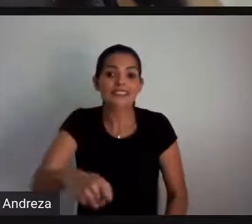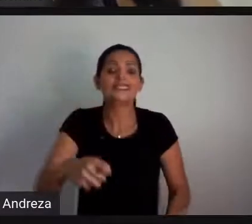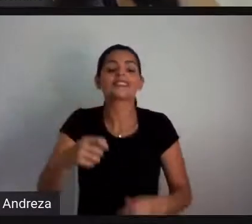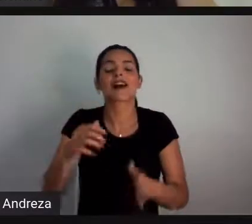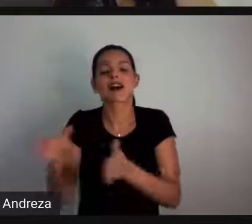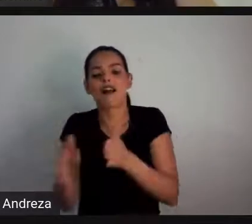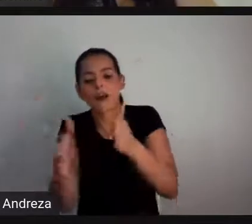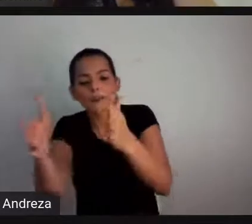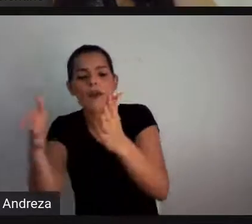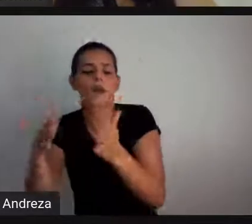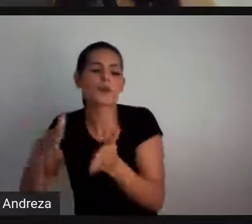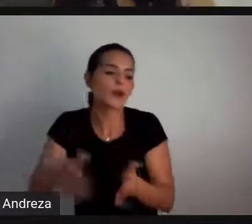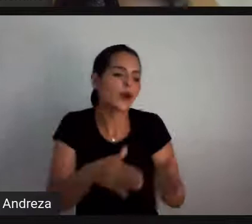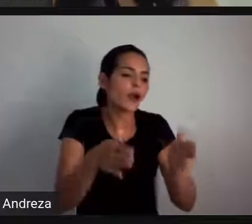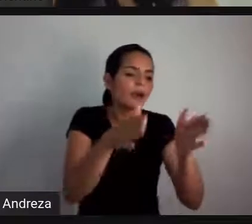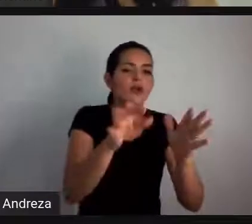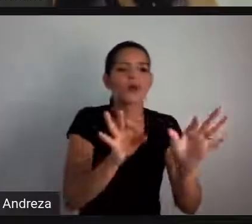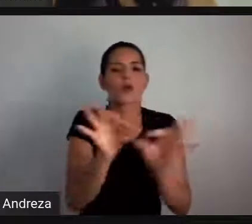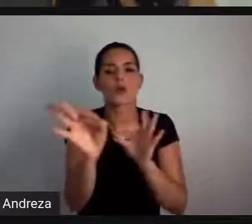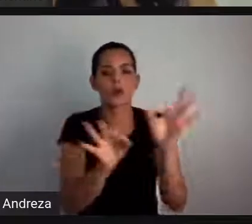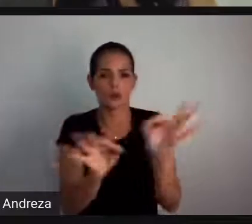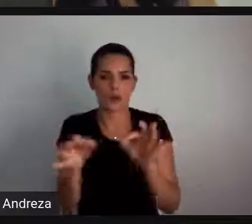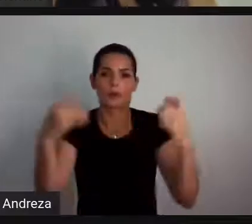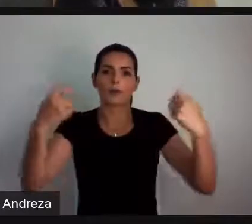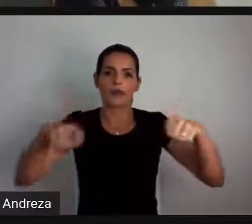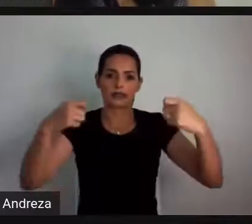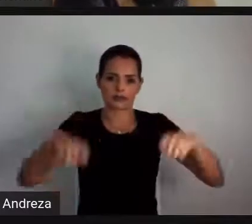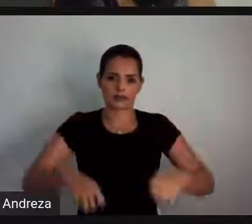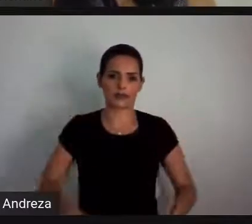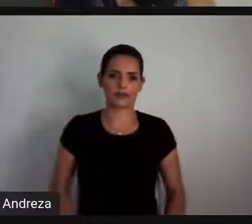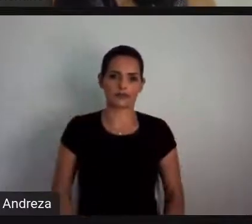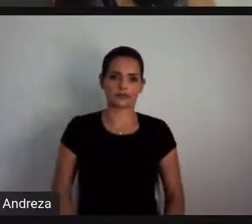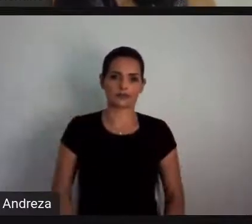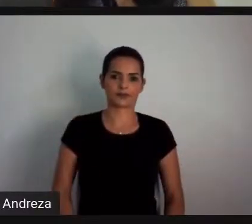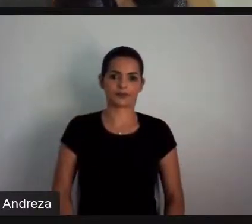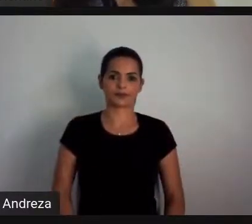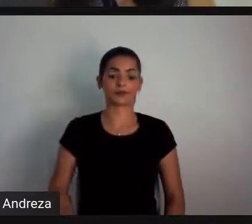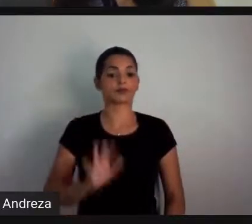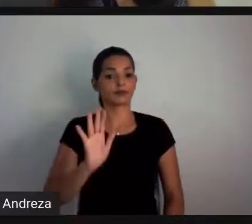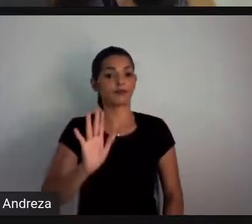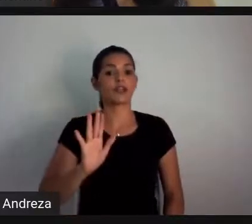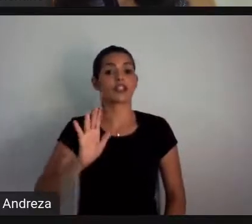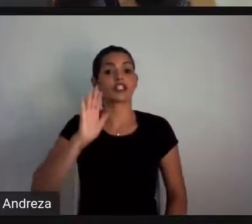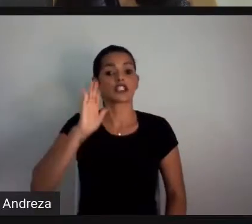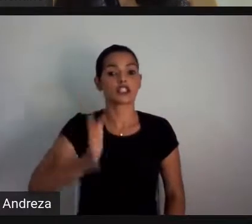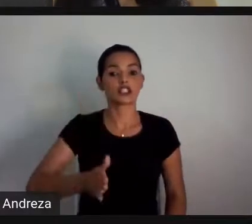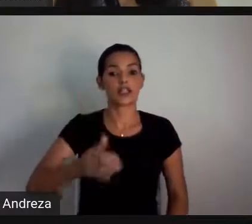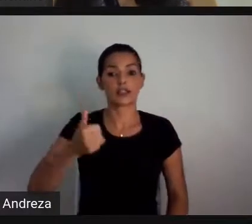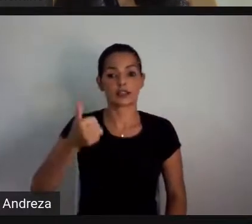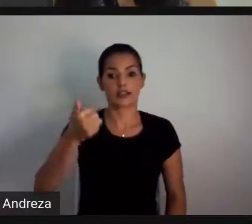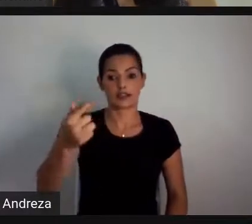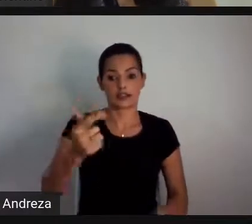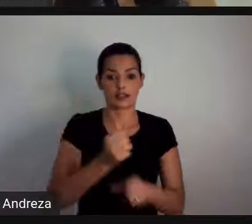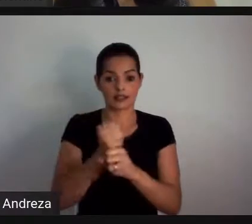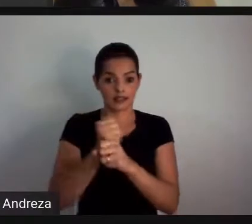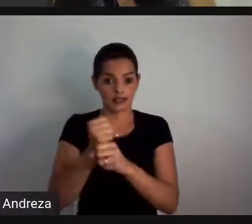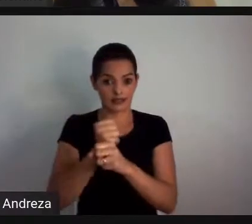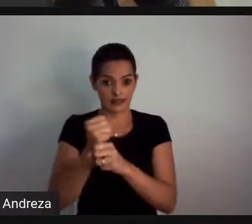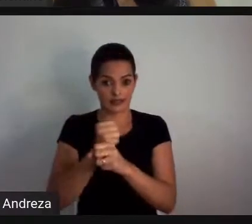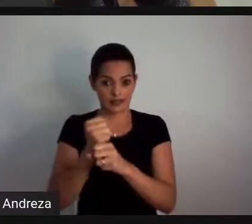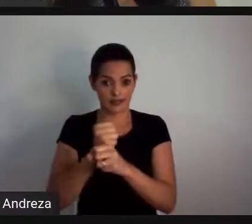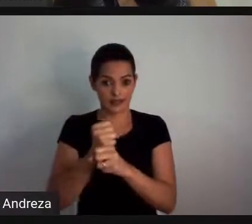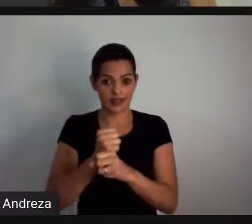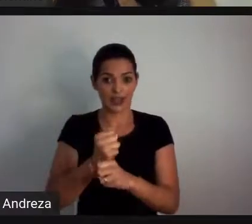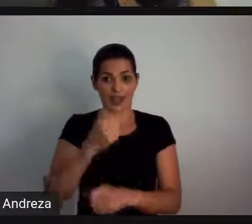caminhos aí. Exatamente. Tá, eu digo assim, eu tenho 17 anos que eu estudo, que eu leio, que eu